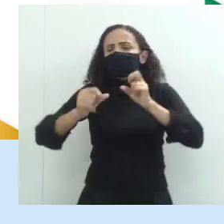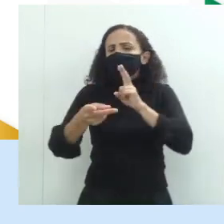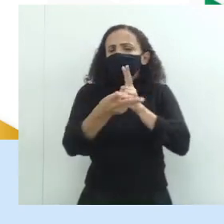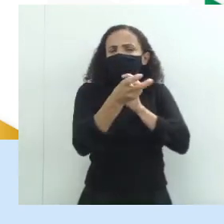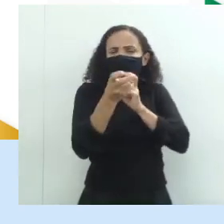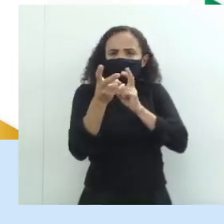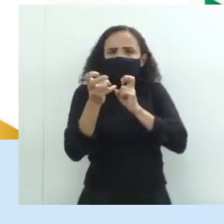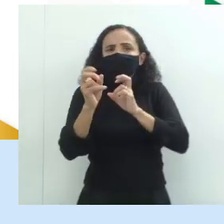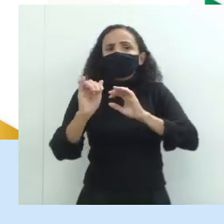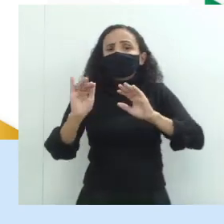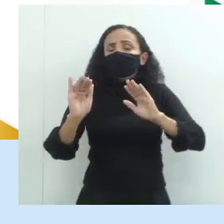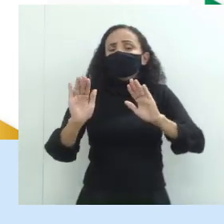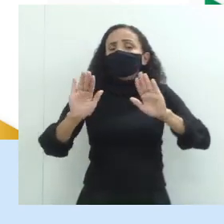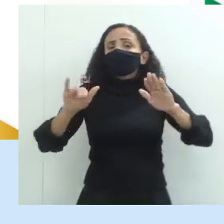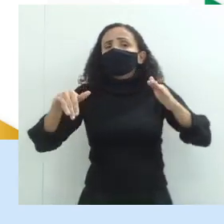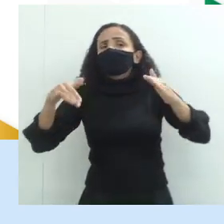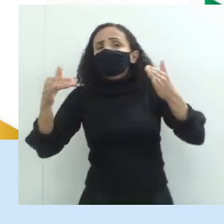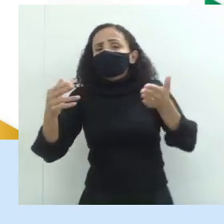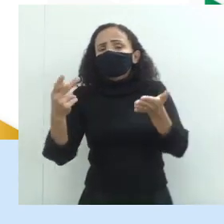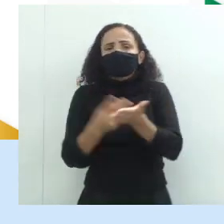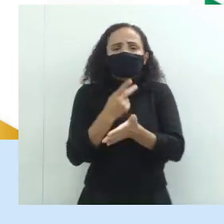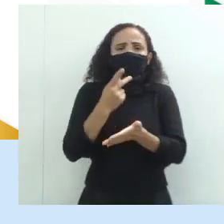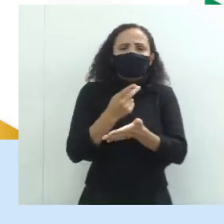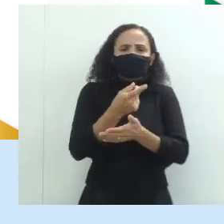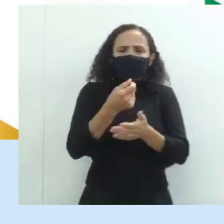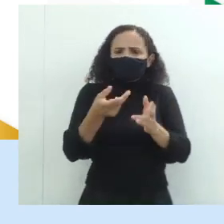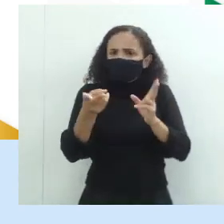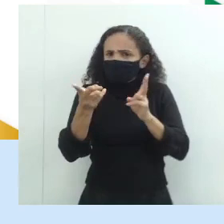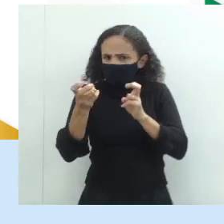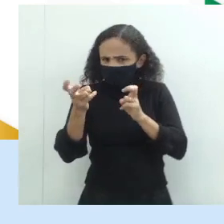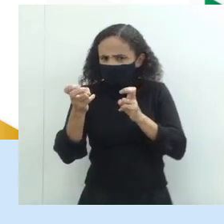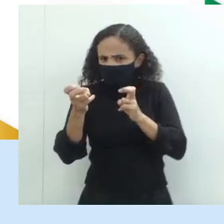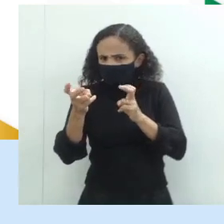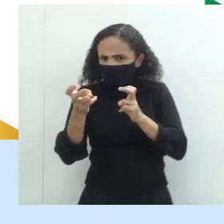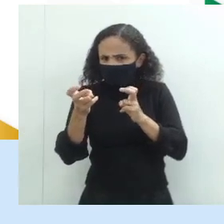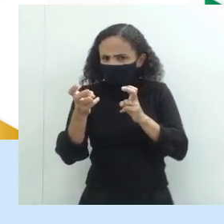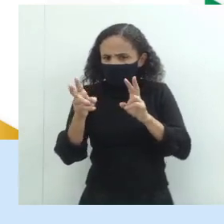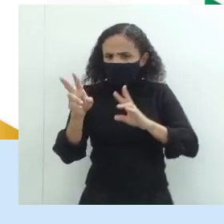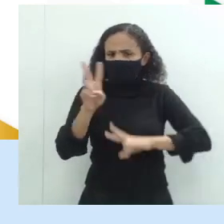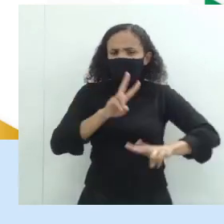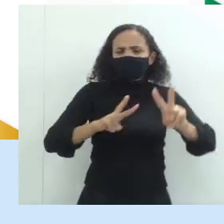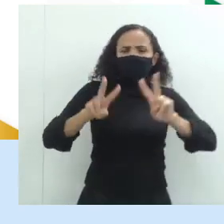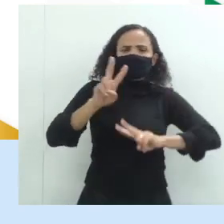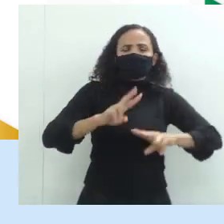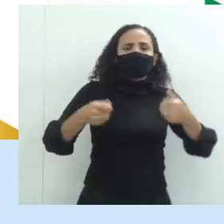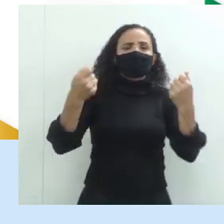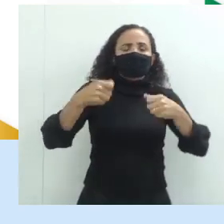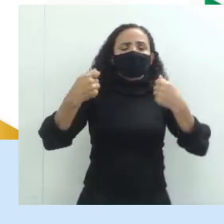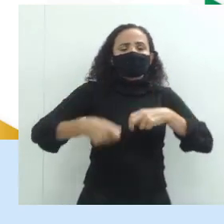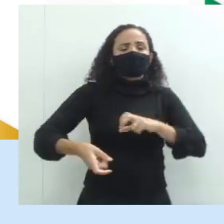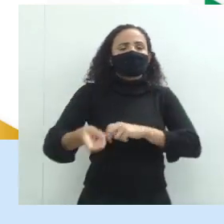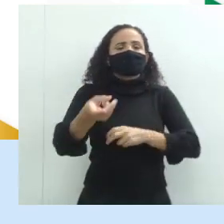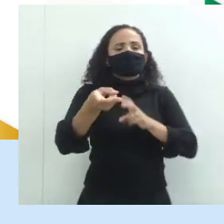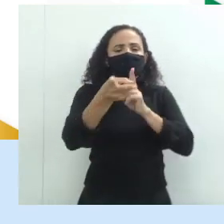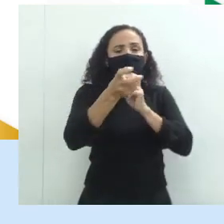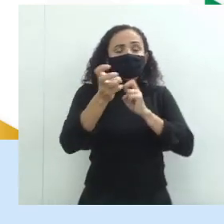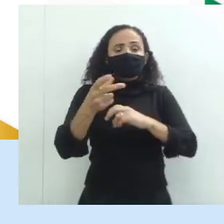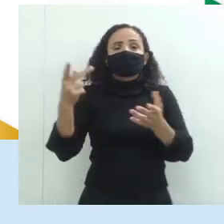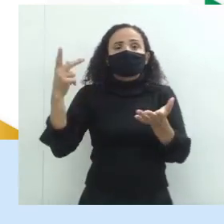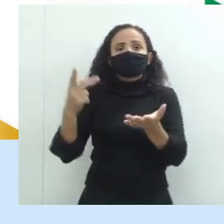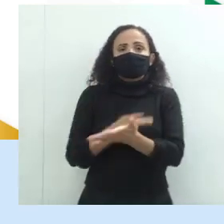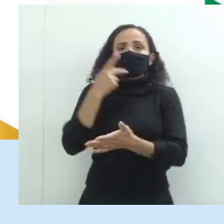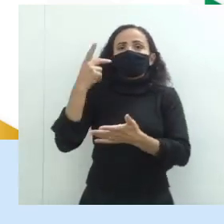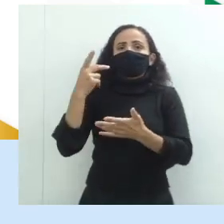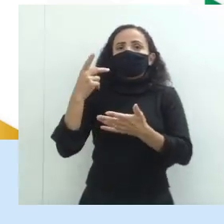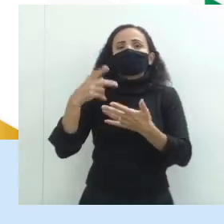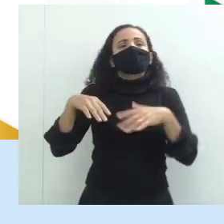bom. Não é algo que você vai ver comumente, mas é muito bom, porque olhar o erro é mais fácil do que o